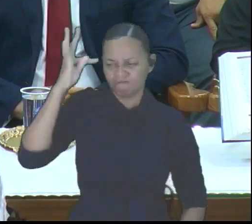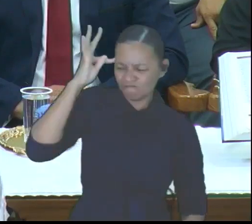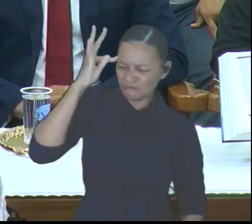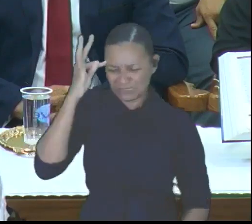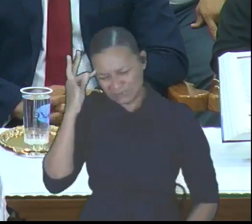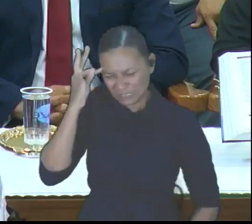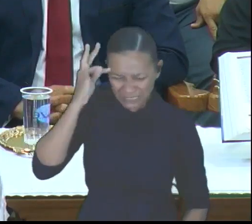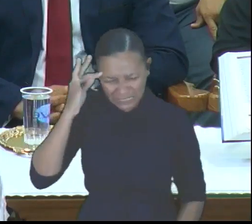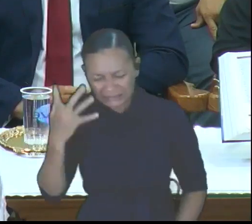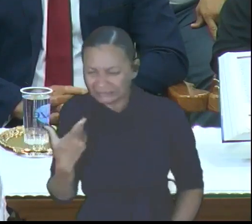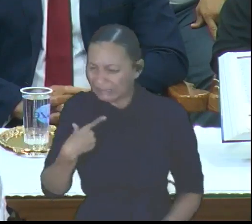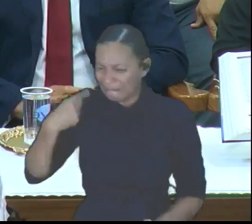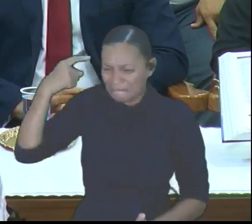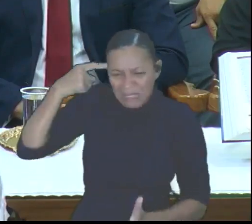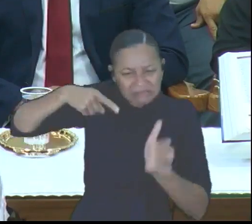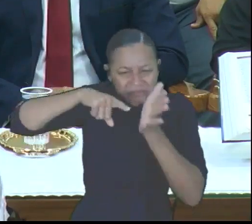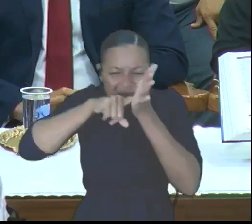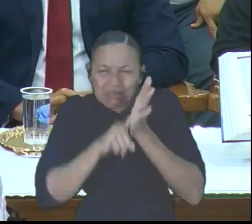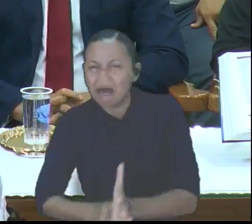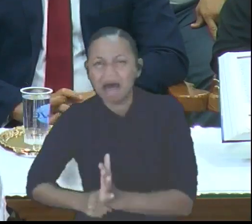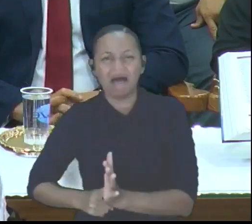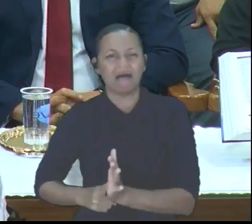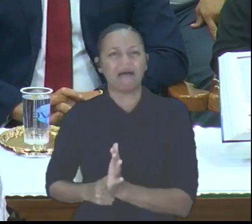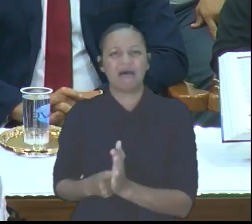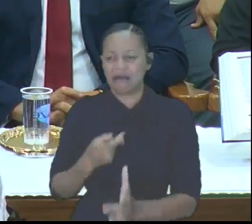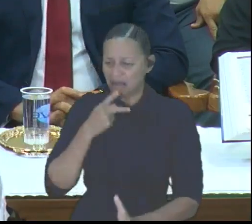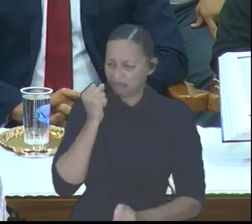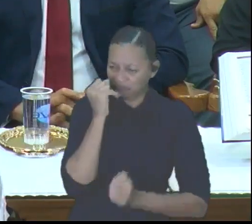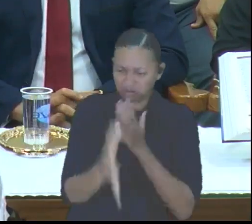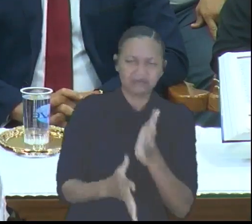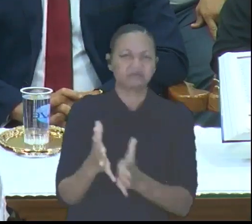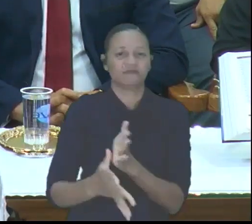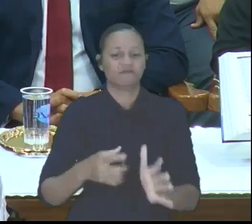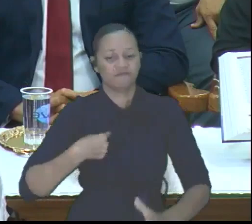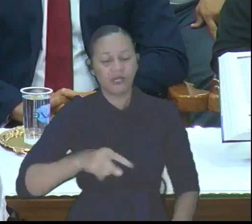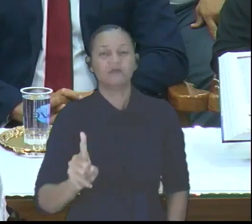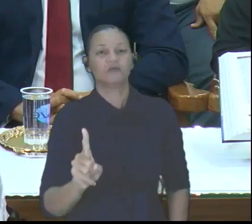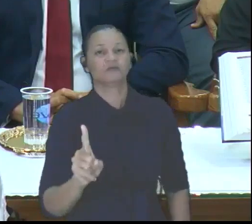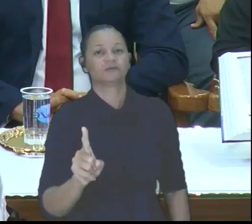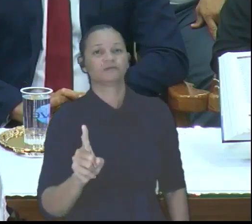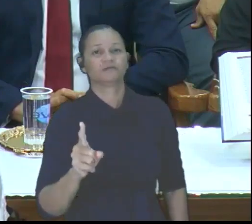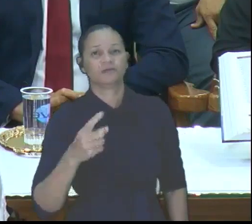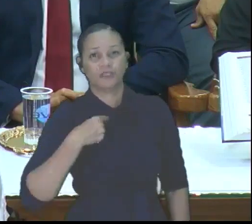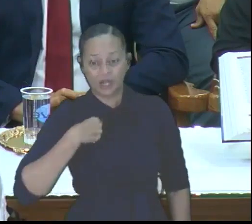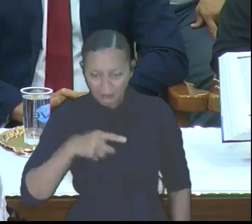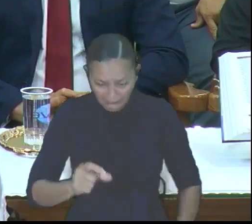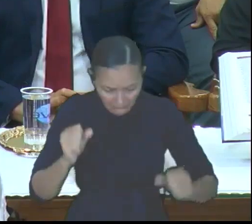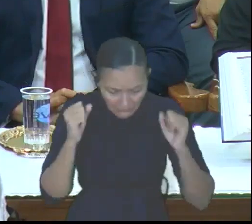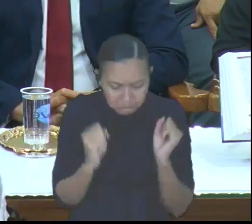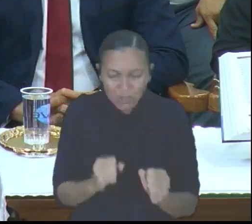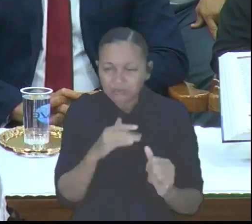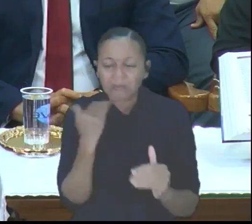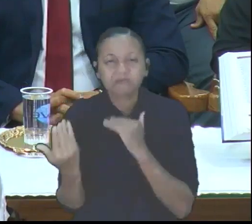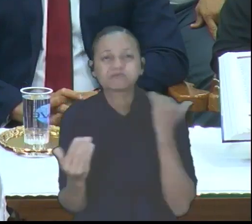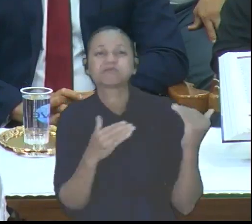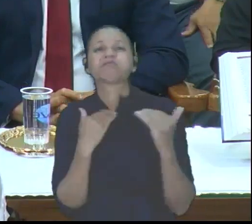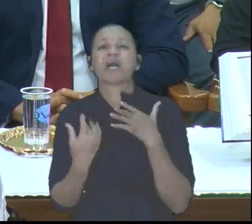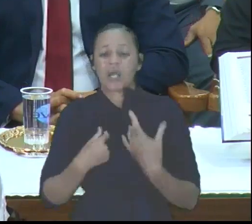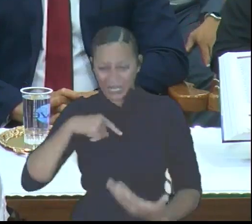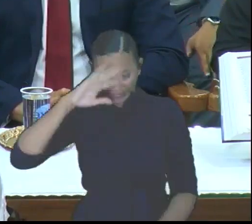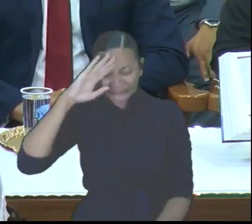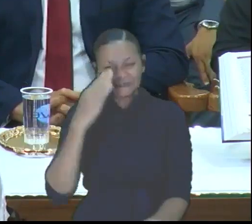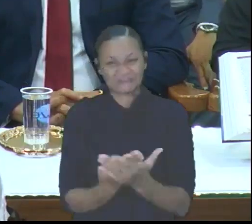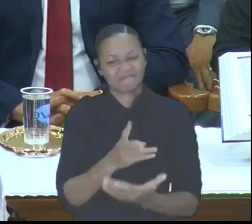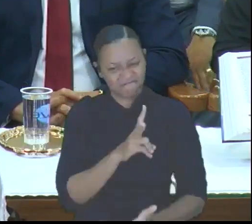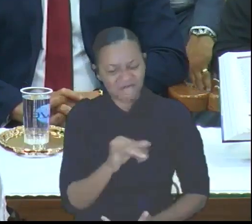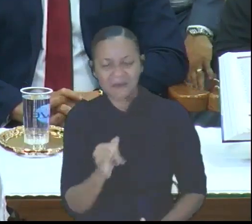por mais pessimista que fosse, ele falou: nós vamos. Nós até podemos morrer. Eu até acredito